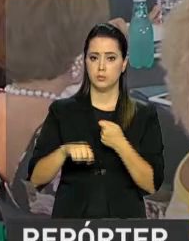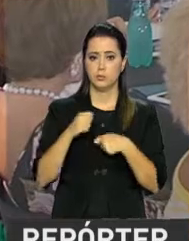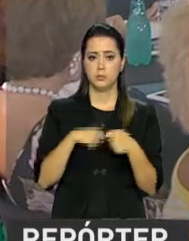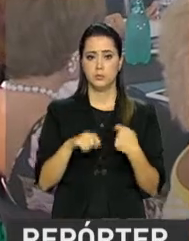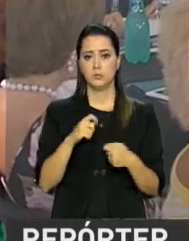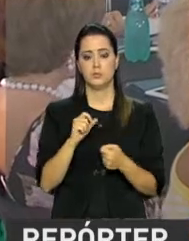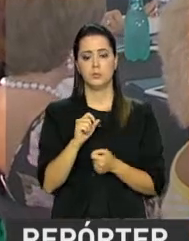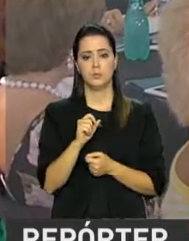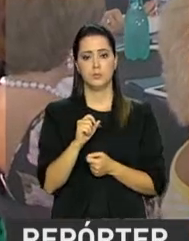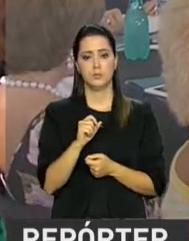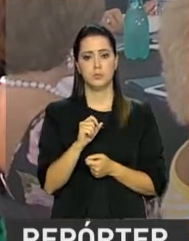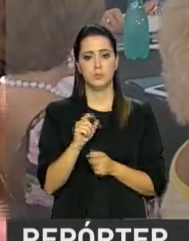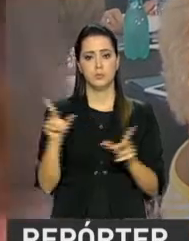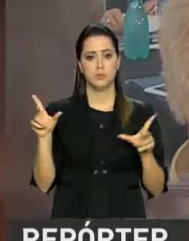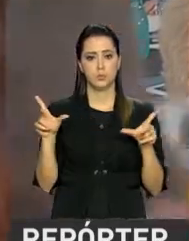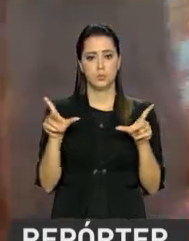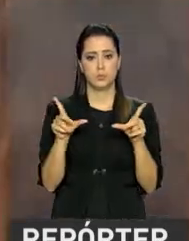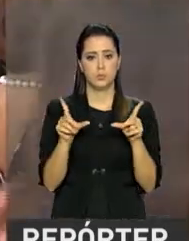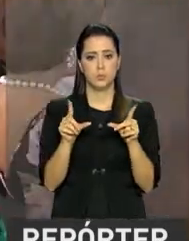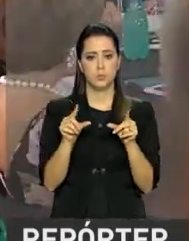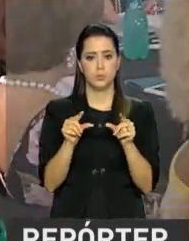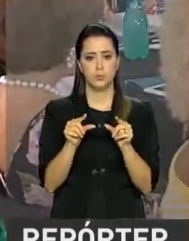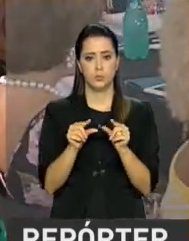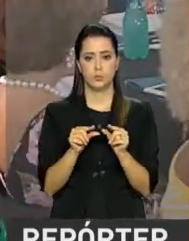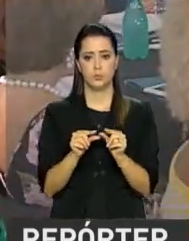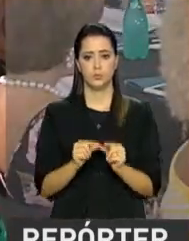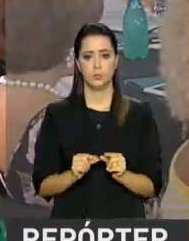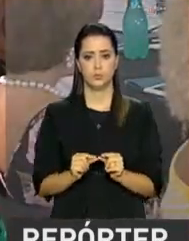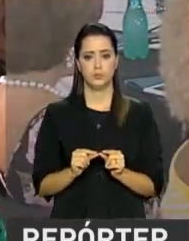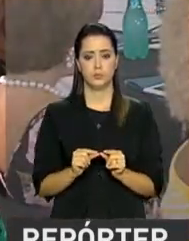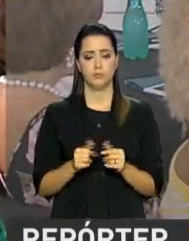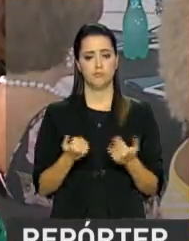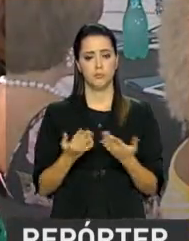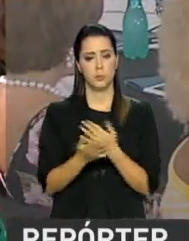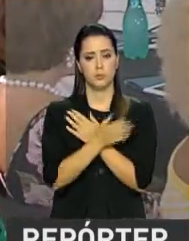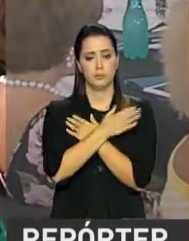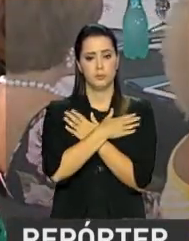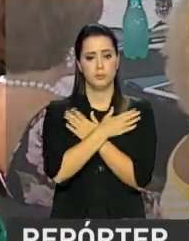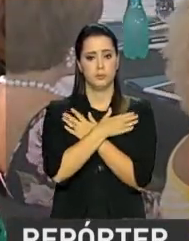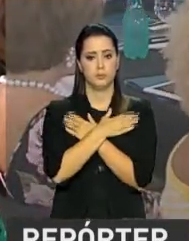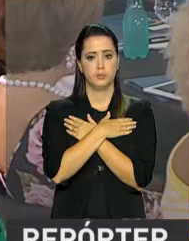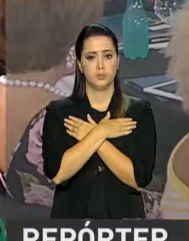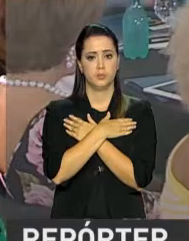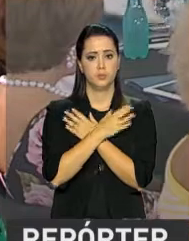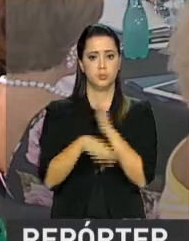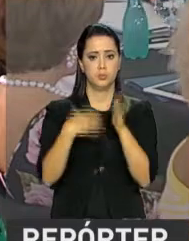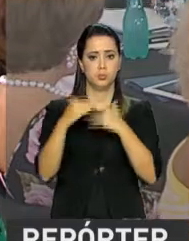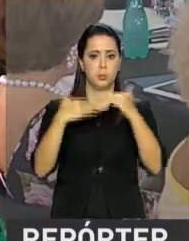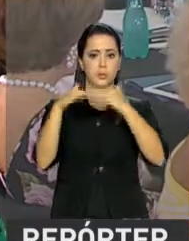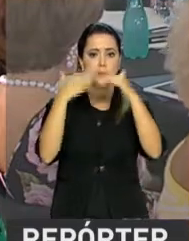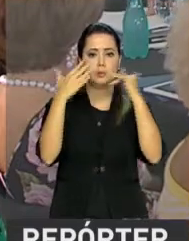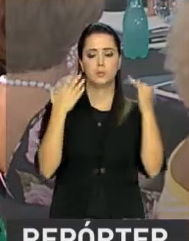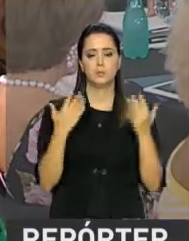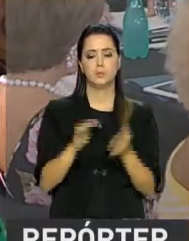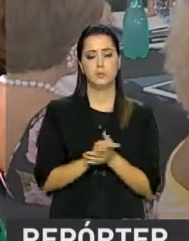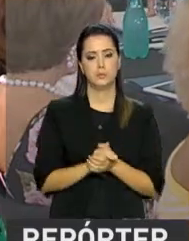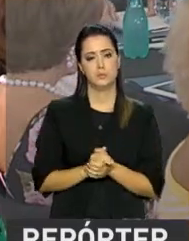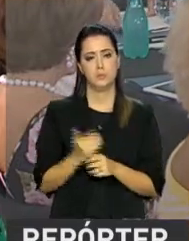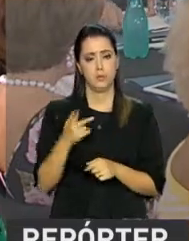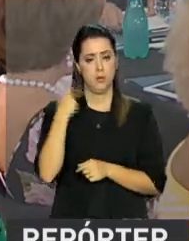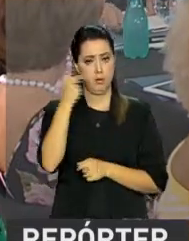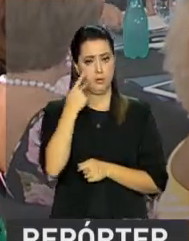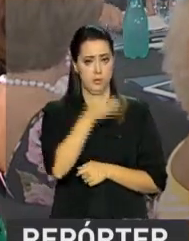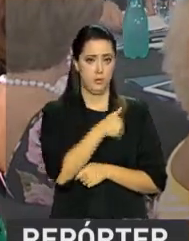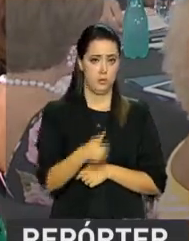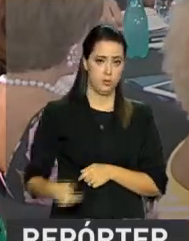economia encolhia fortemente, o desemprego galopava e as